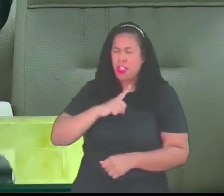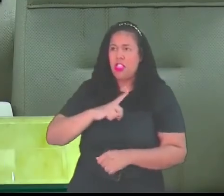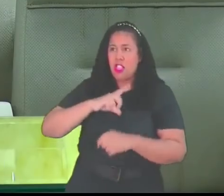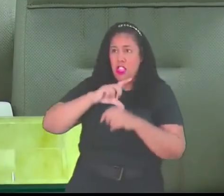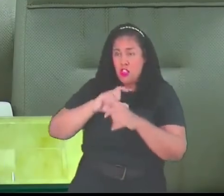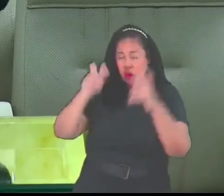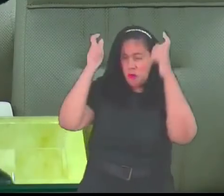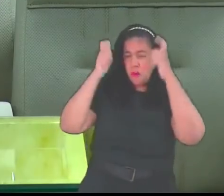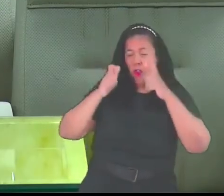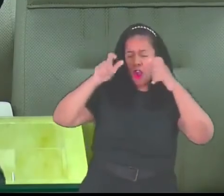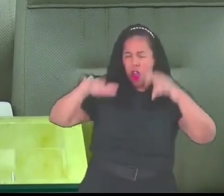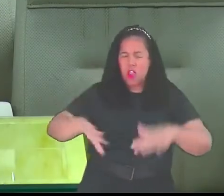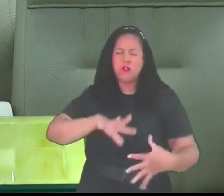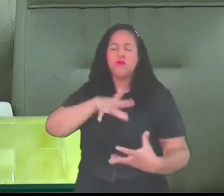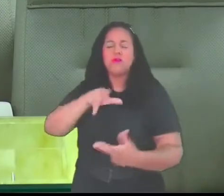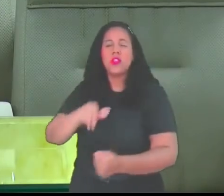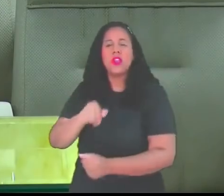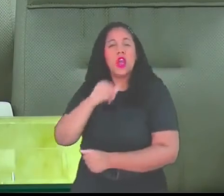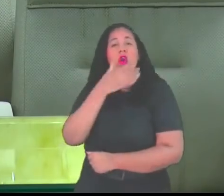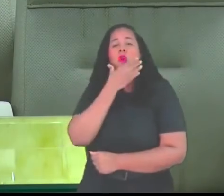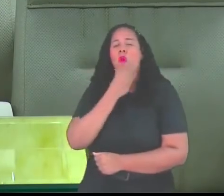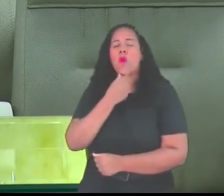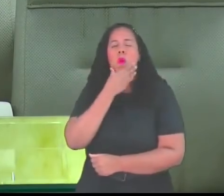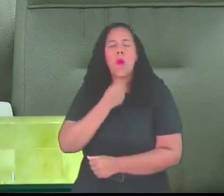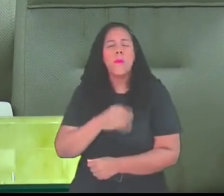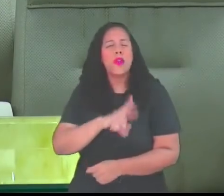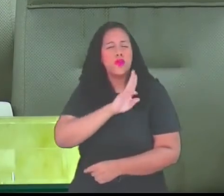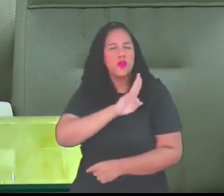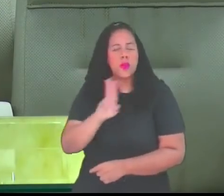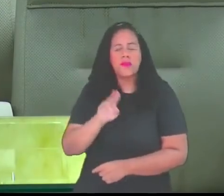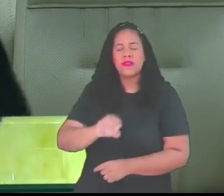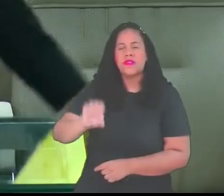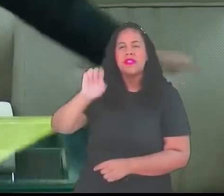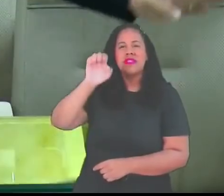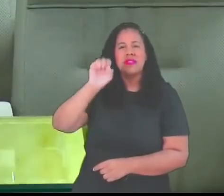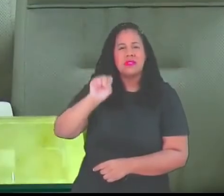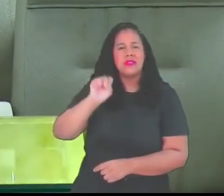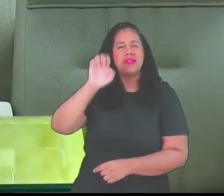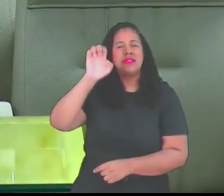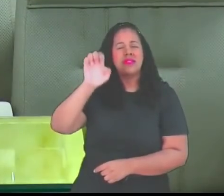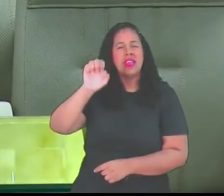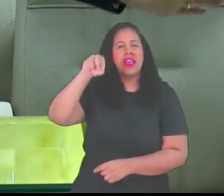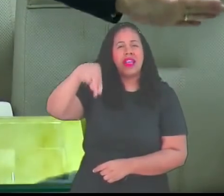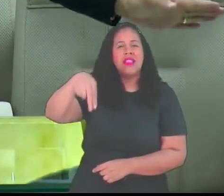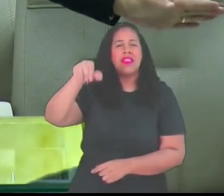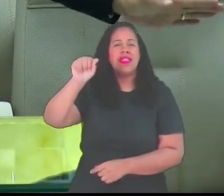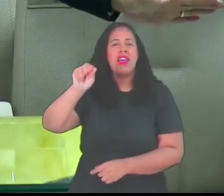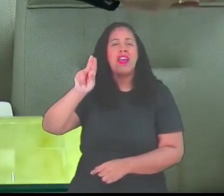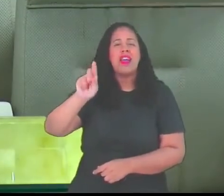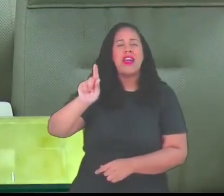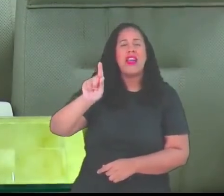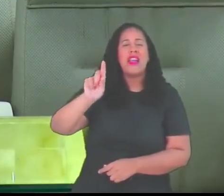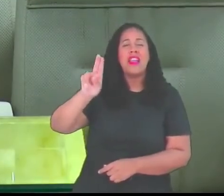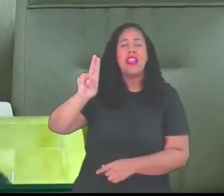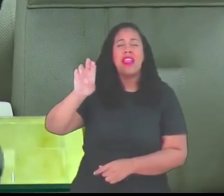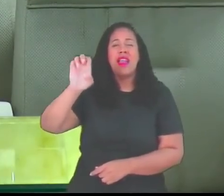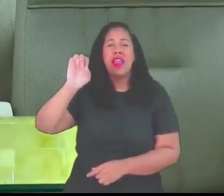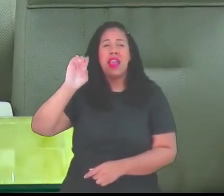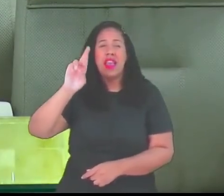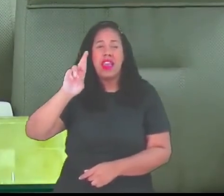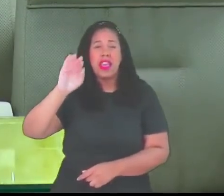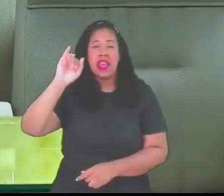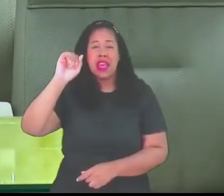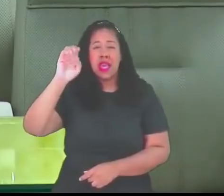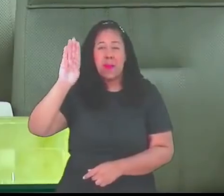terra. E este homem se chama Senaqueribe. E ele foi, quando chegou diante do portão das águas, ele